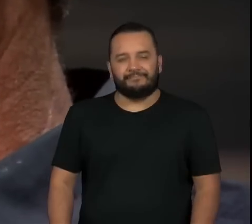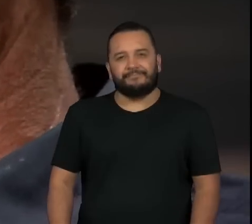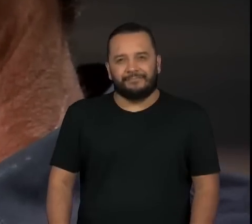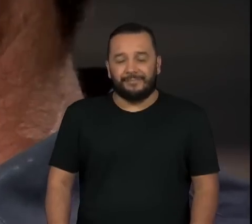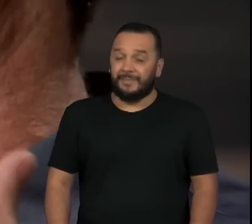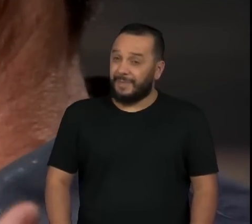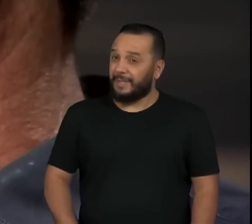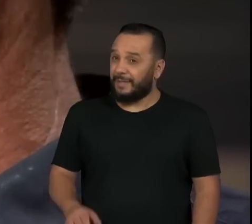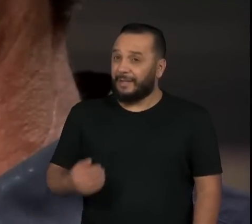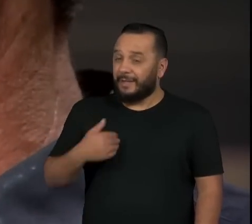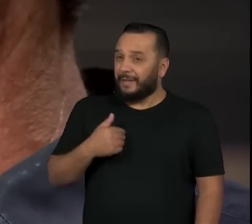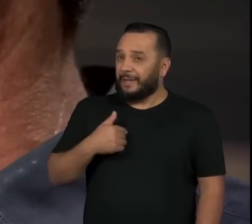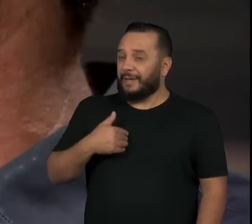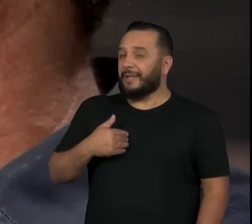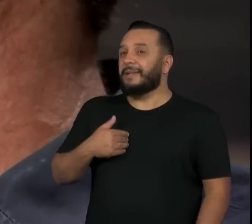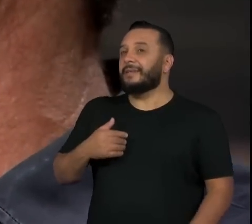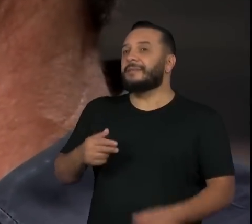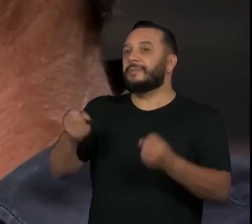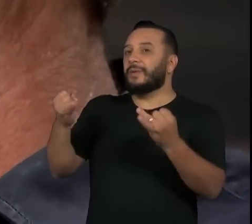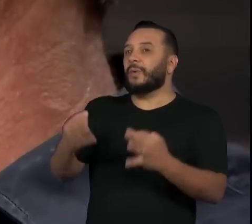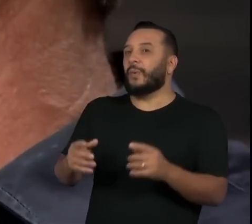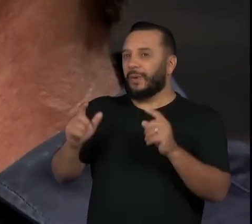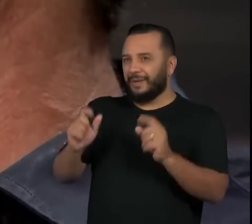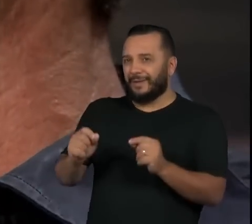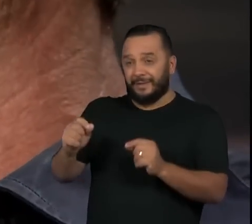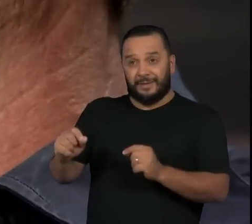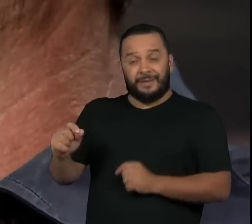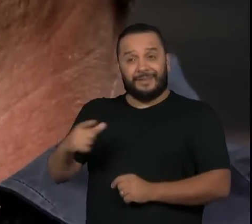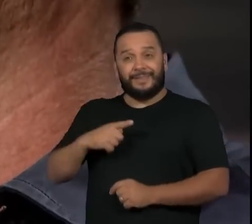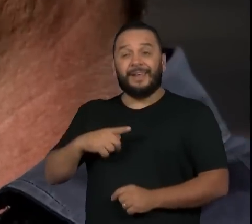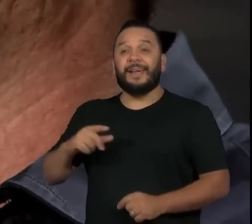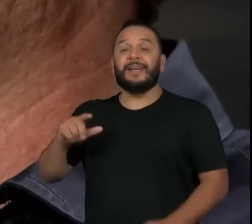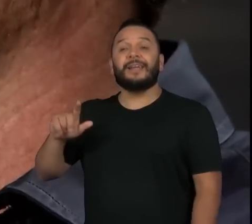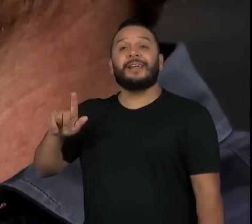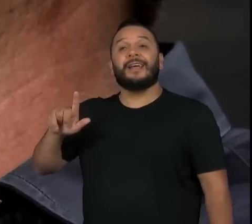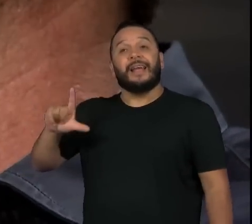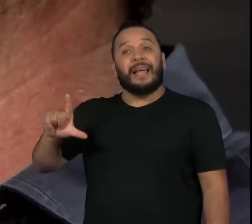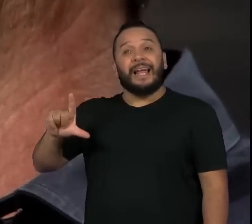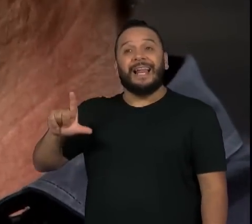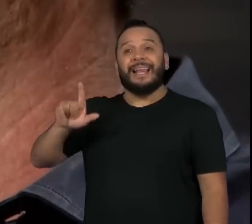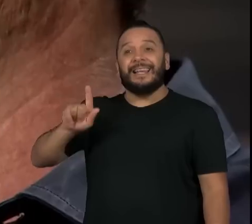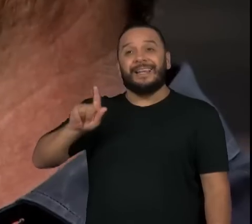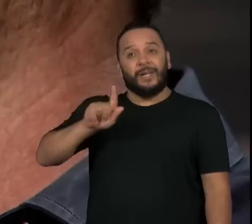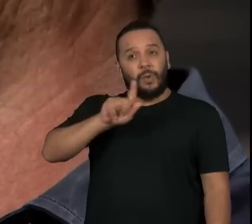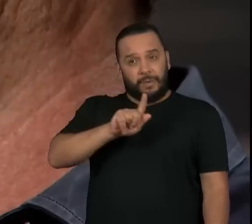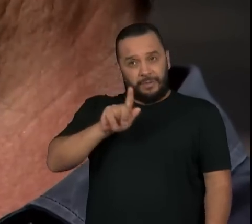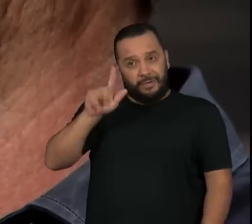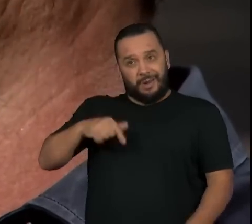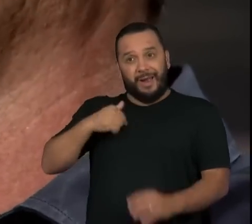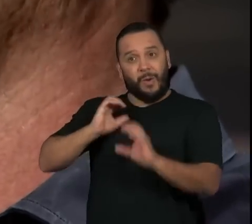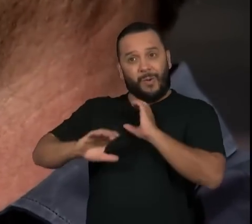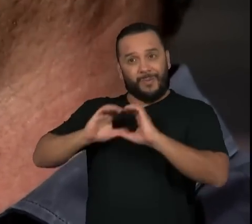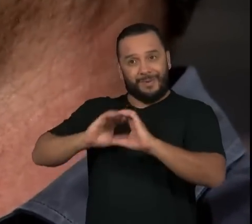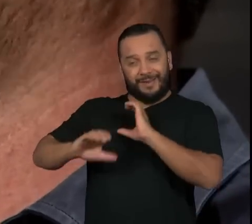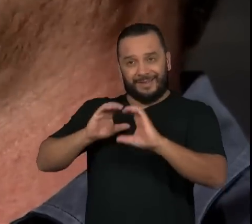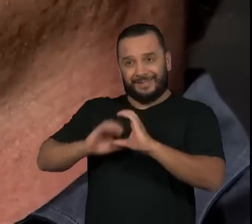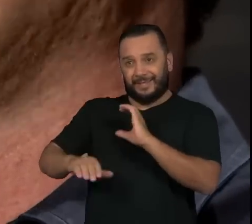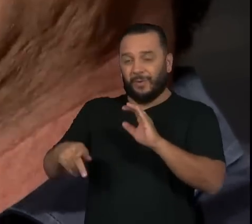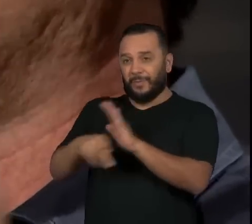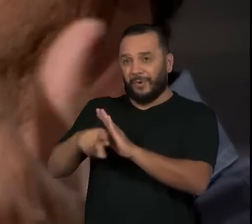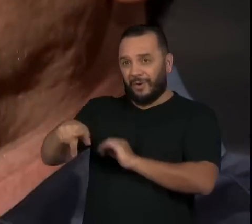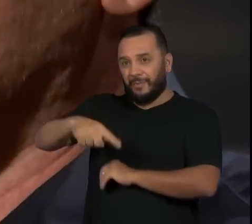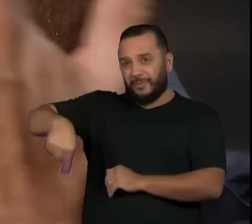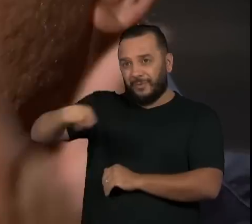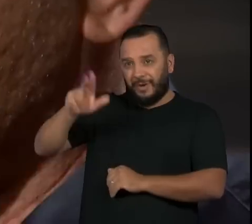Ele chegou à conclusão que existia uma linguagem, uma comunicação entre os cavalos, que ele chamou de